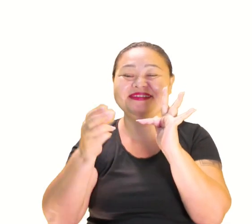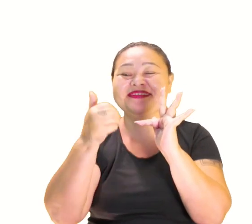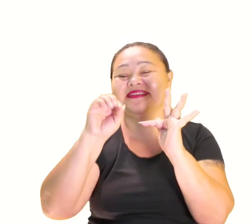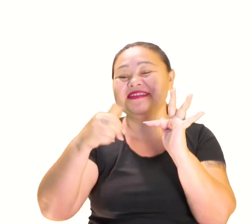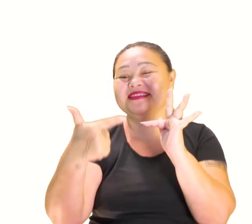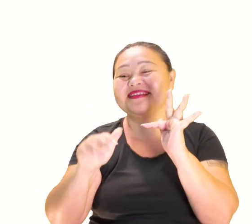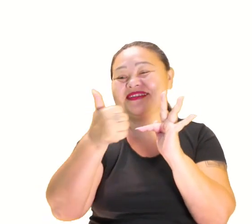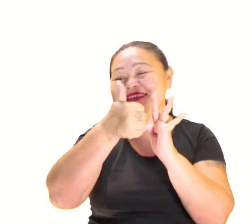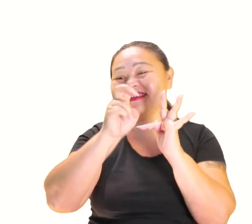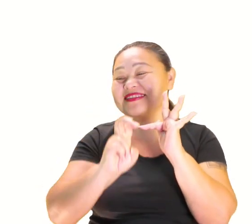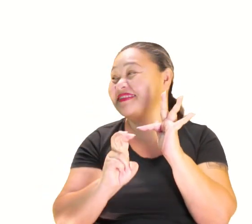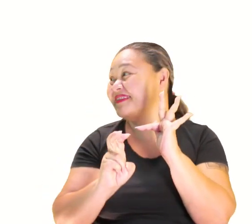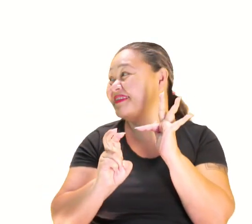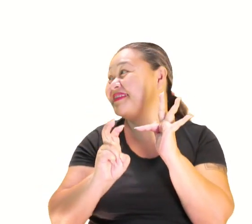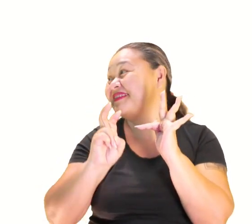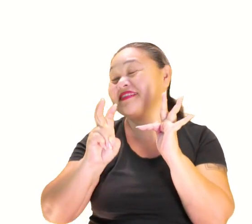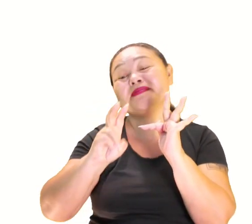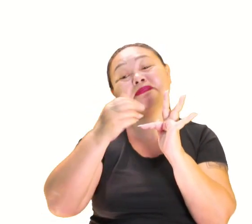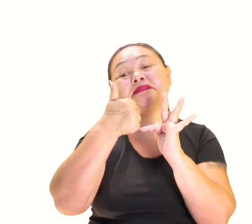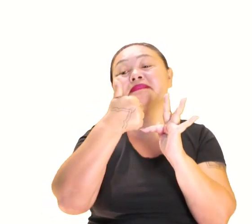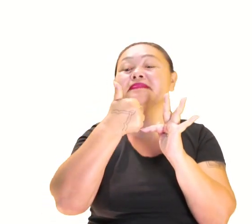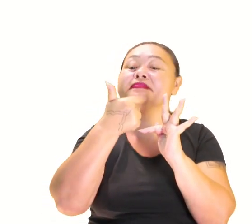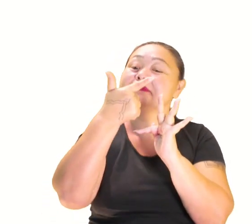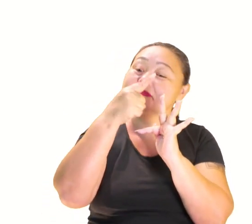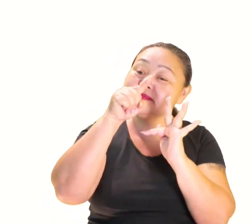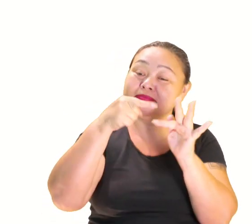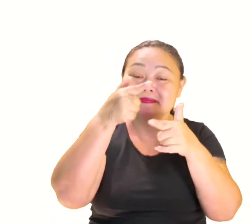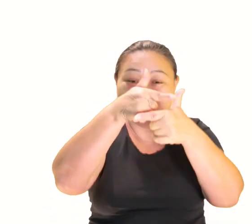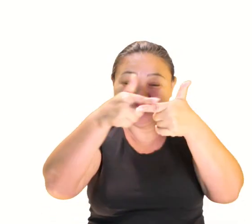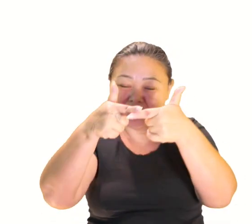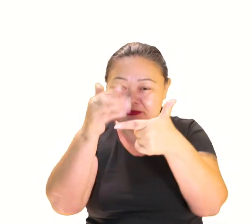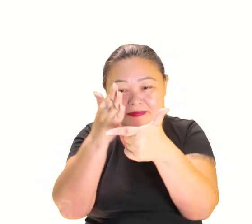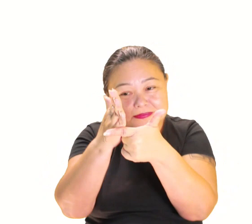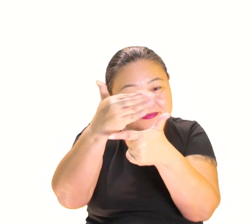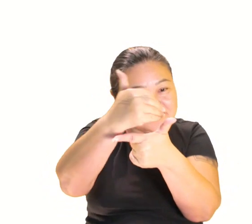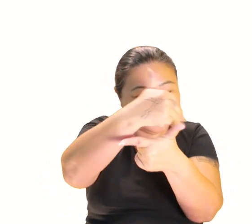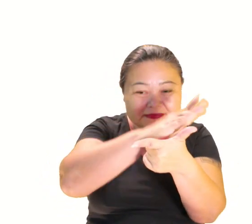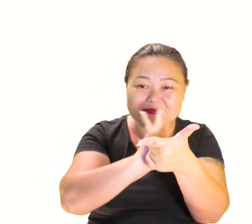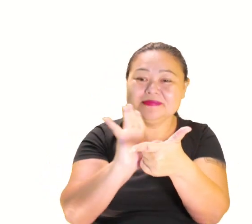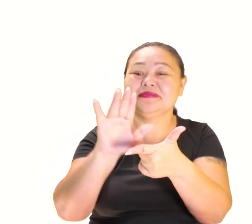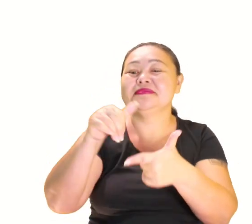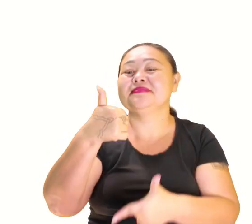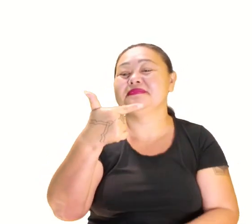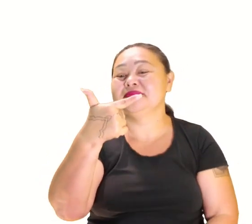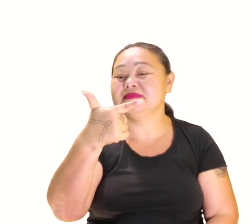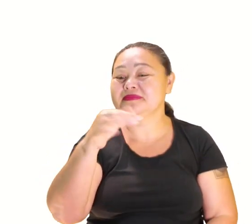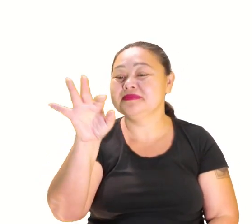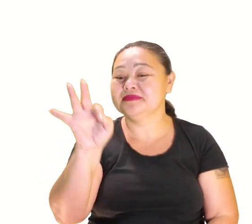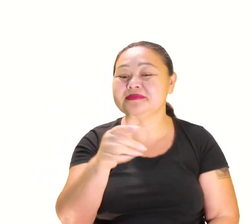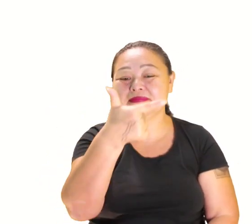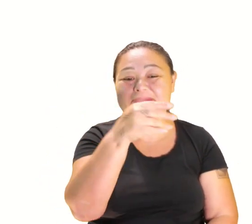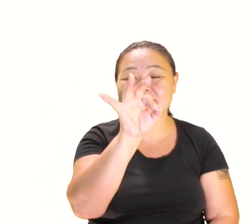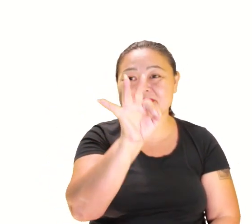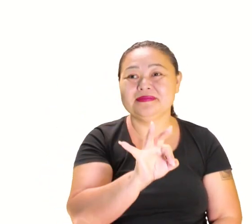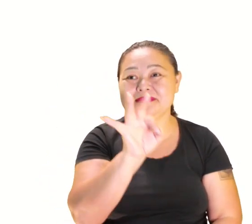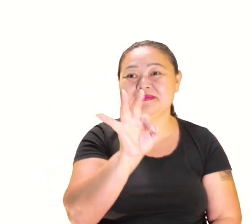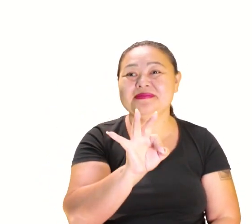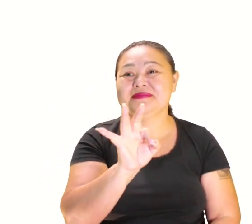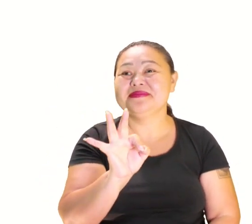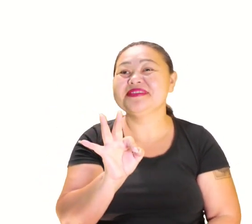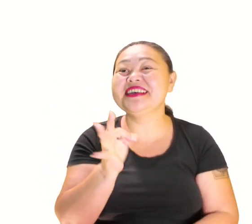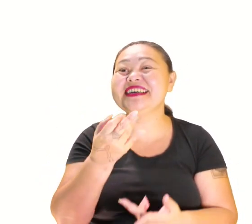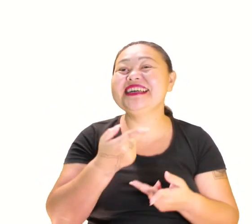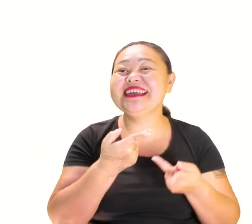que 1/5, né? Se eu pegar 1 e dividir por 5, se eu fizer uma pizza, né? Cada pizza é 20% ali. Vai ser